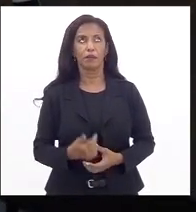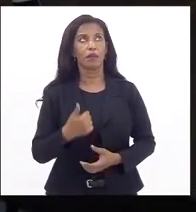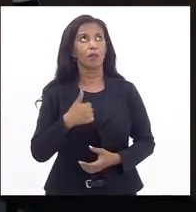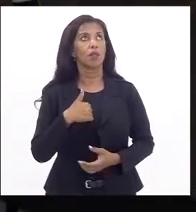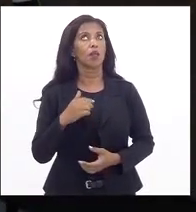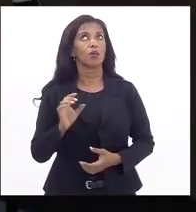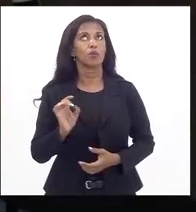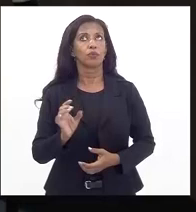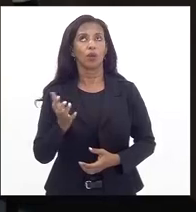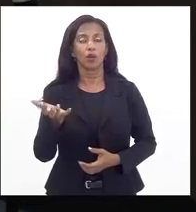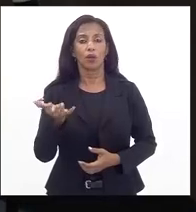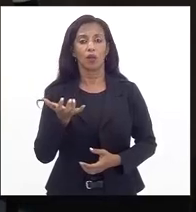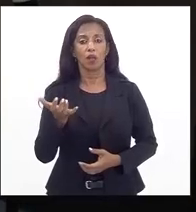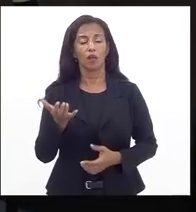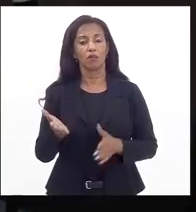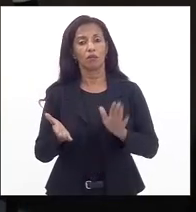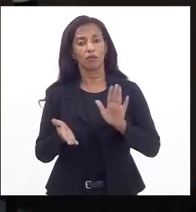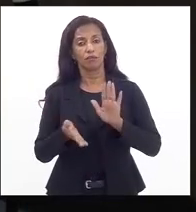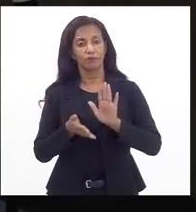favorável